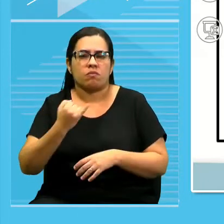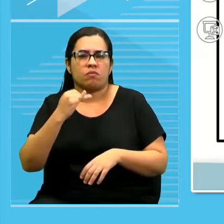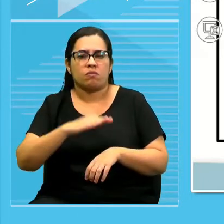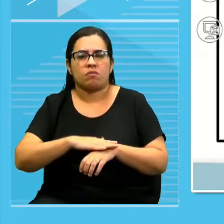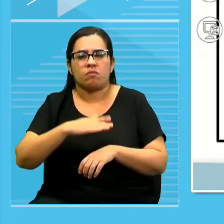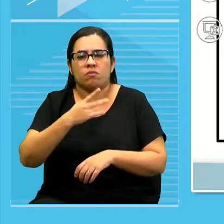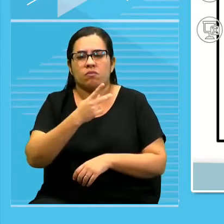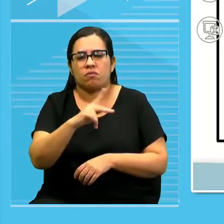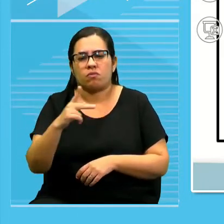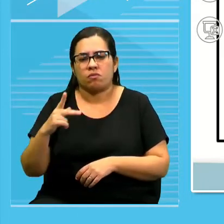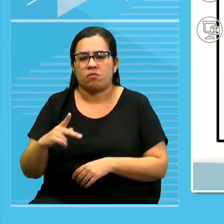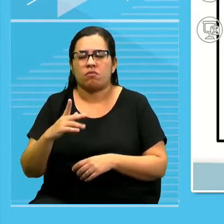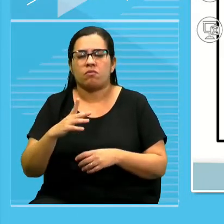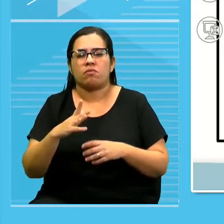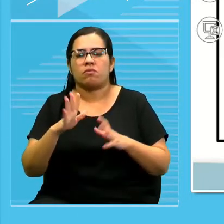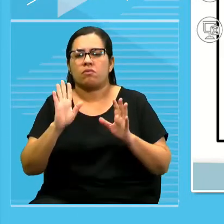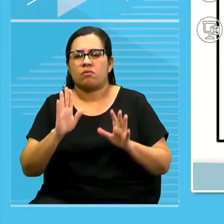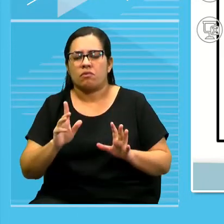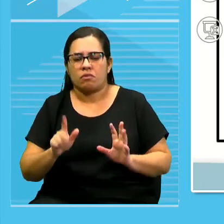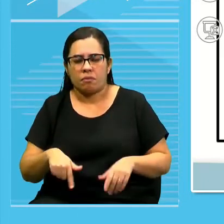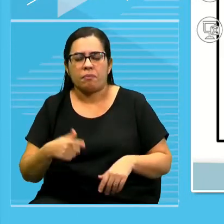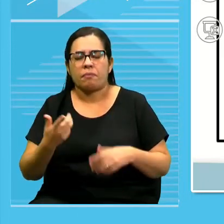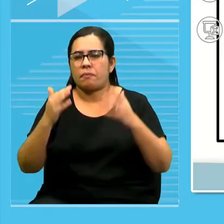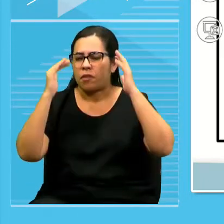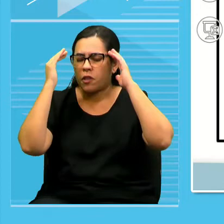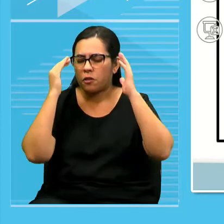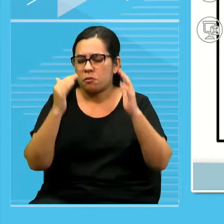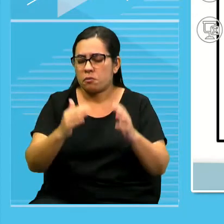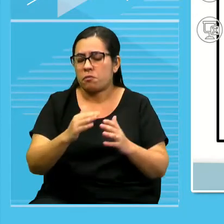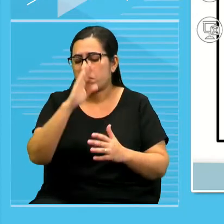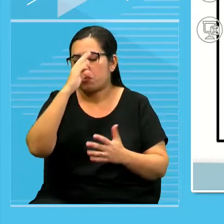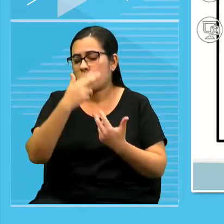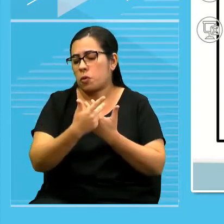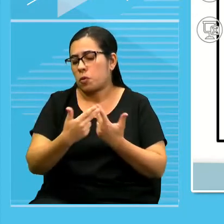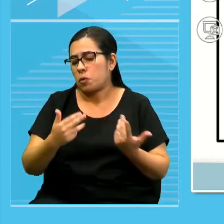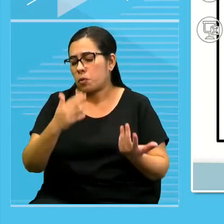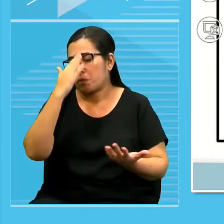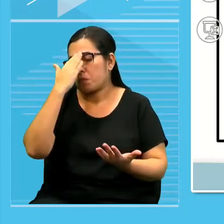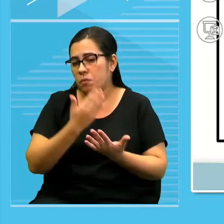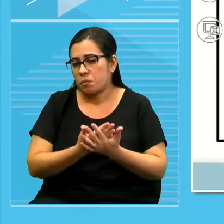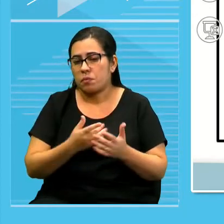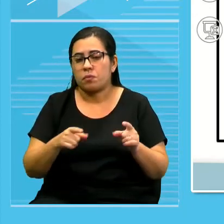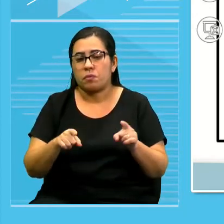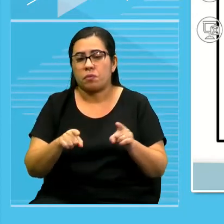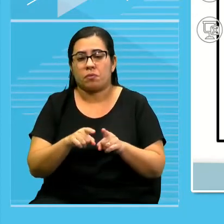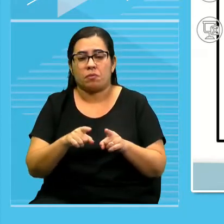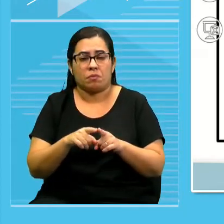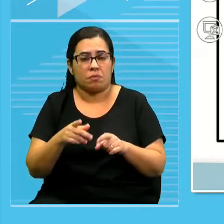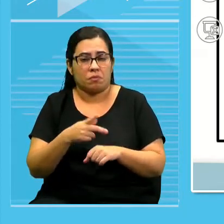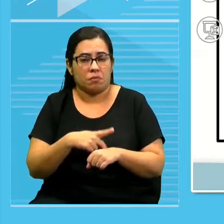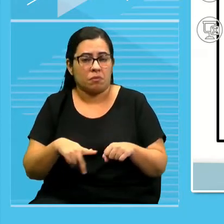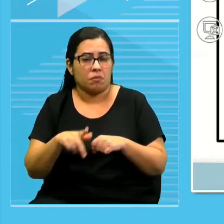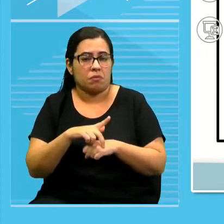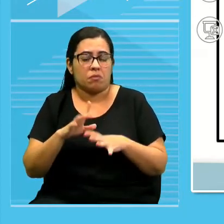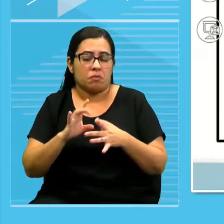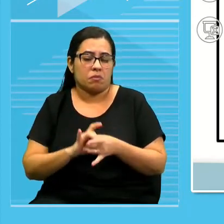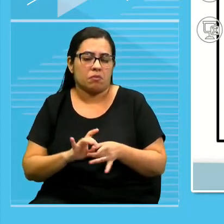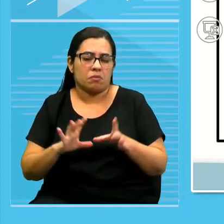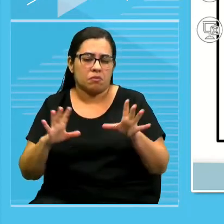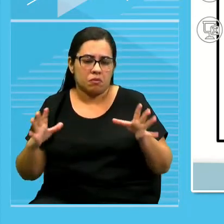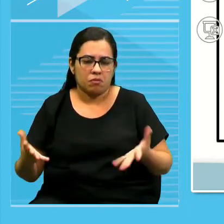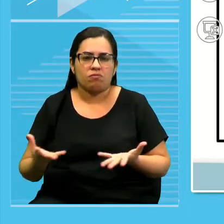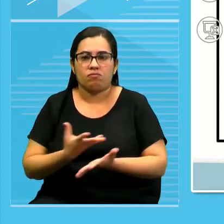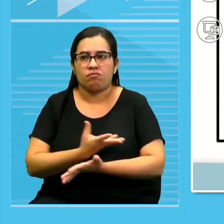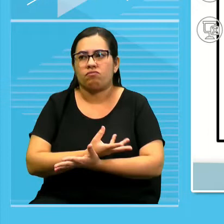você respeitar a crença do outro gente ainda mais dentro de um país que é Laico que apresenta